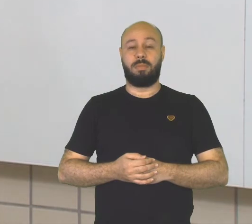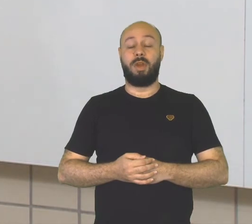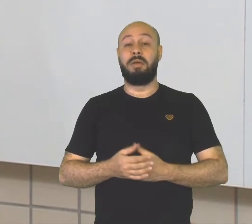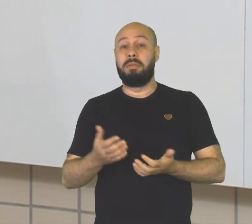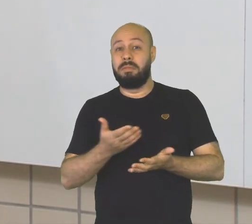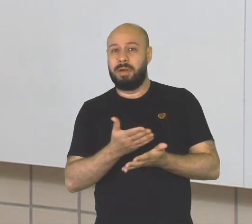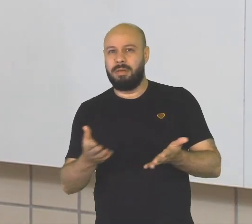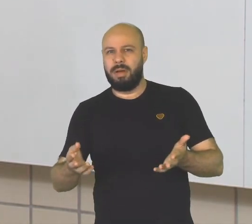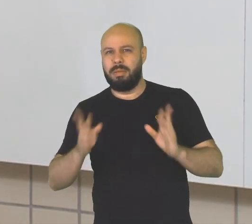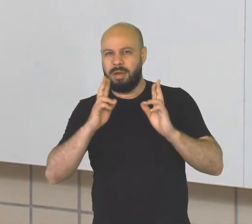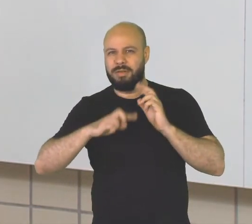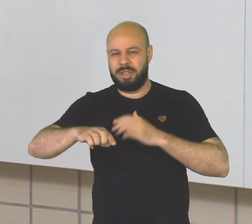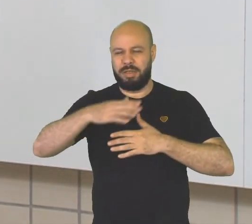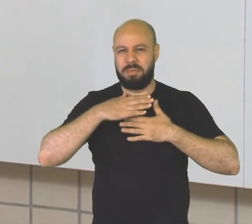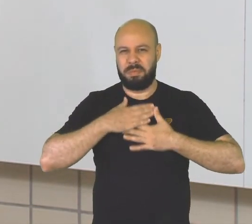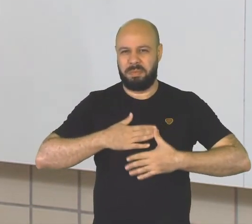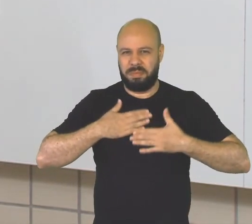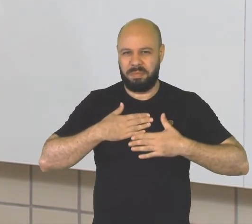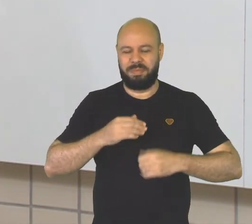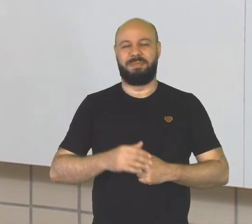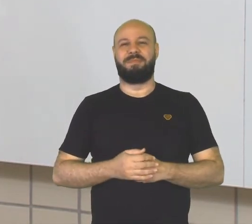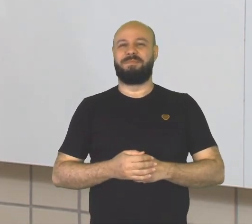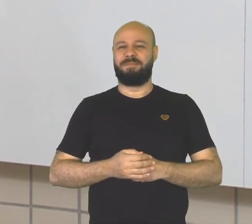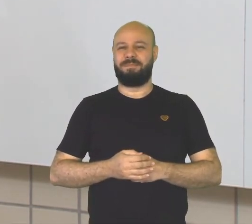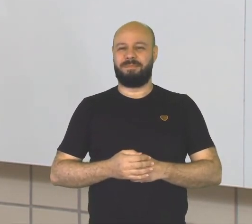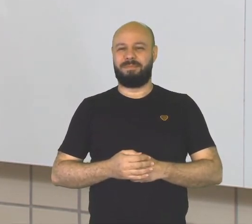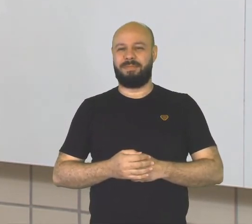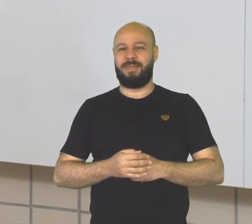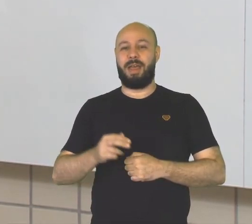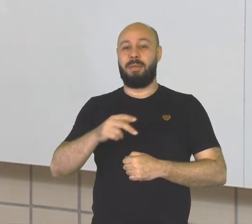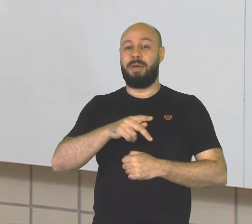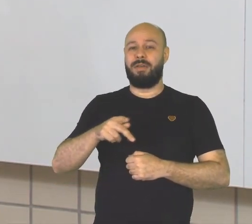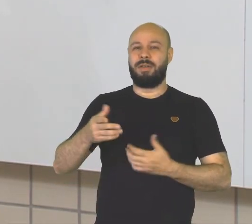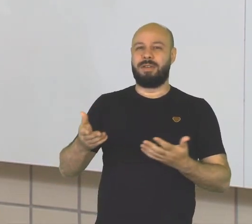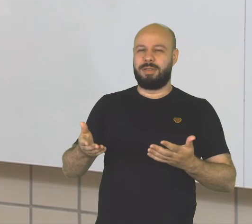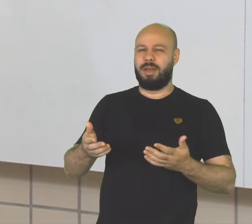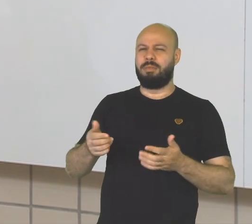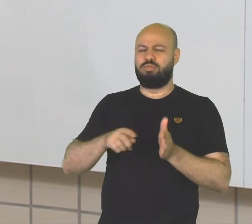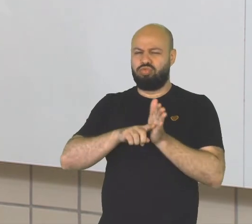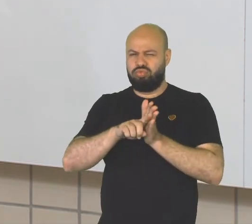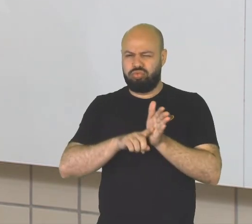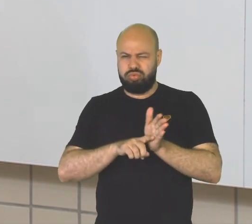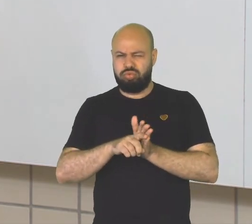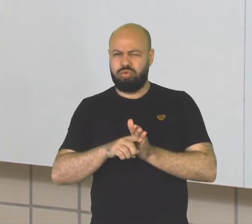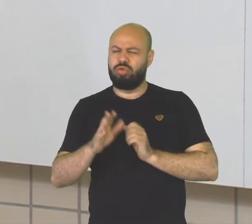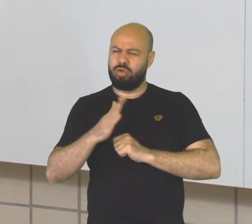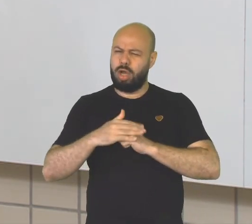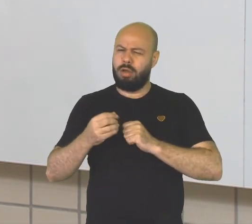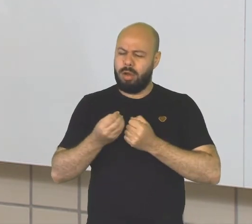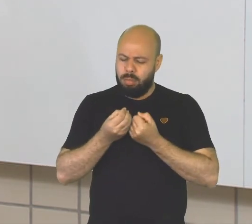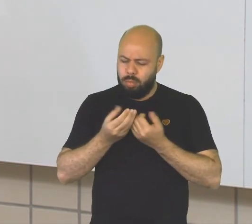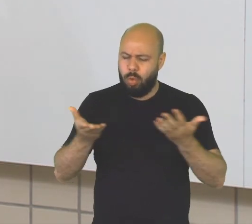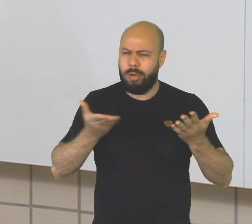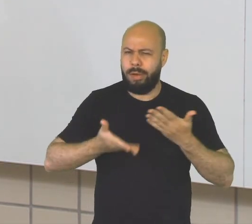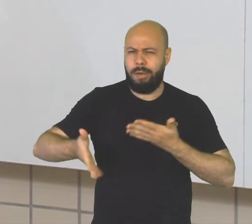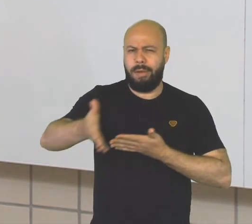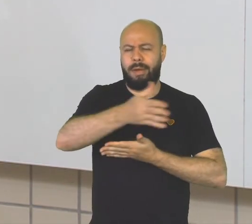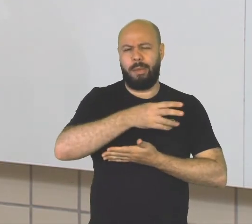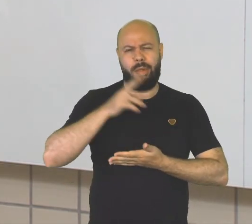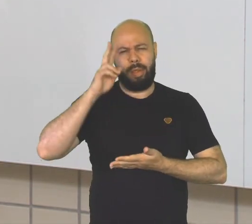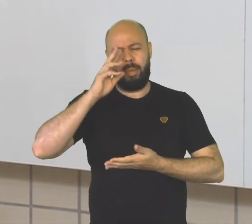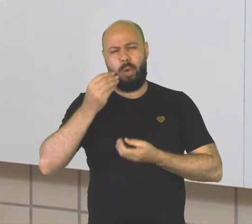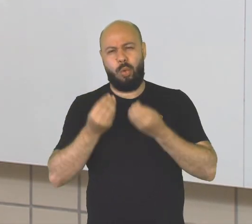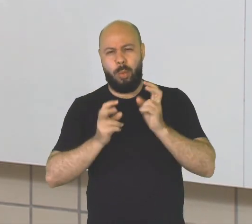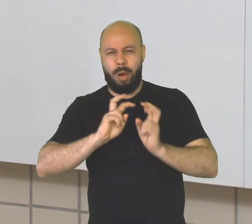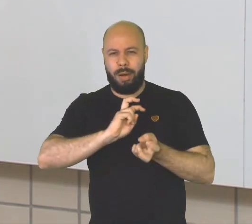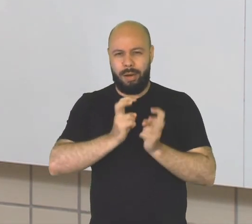Meninos, espero que vocês tenham gostado. O professor pesquisou com muito carinho para poder trazer para vocês e para a gente poder relembrar um pouquinho do